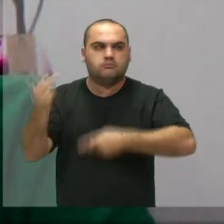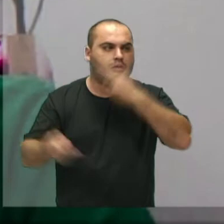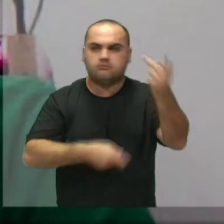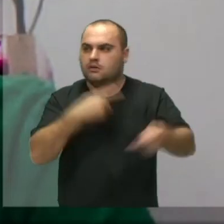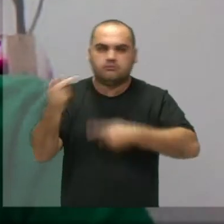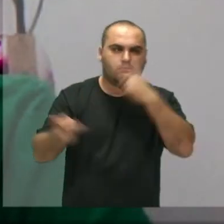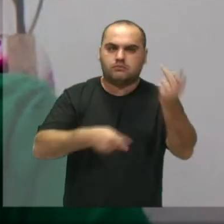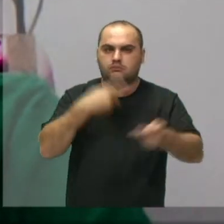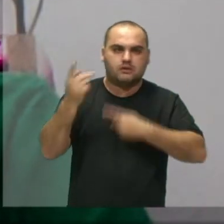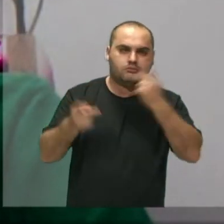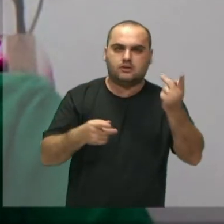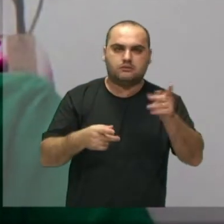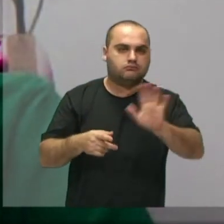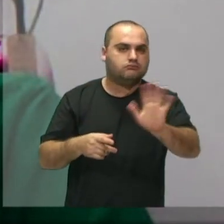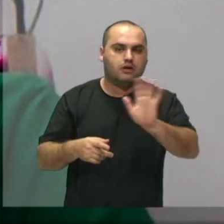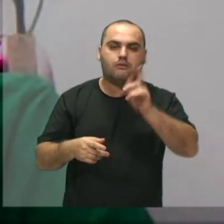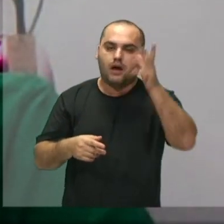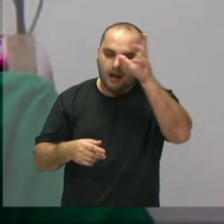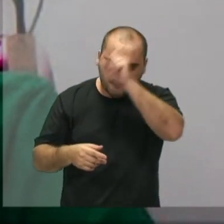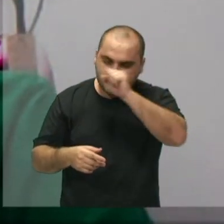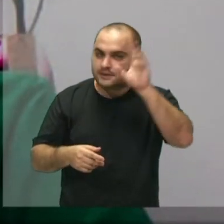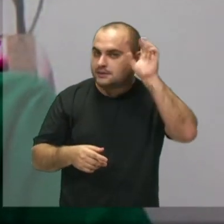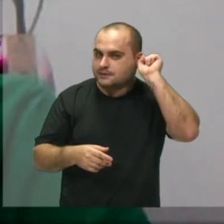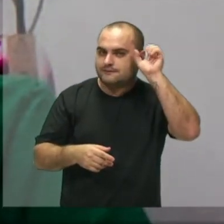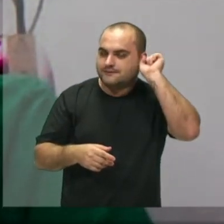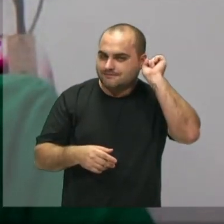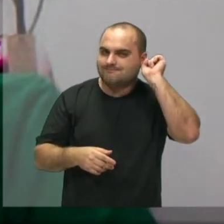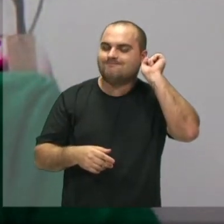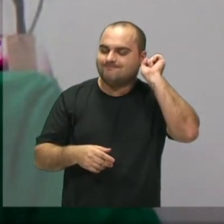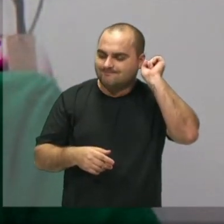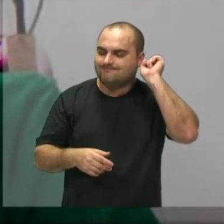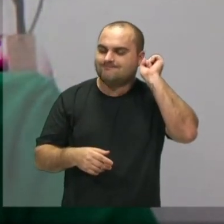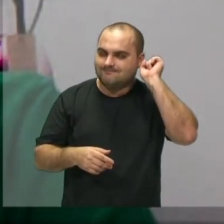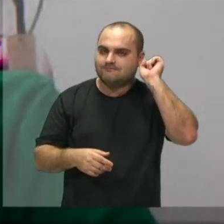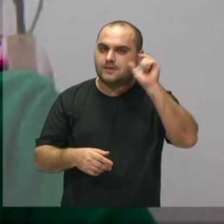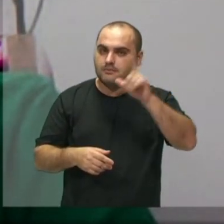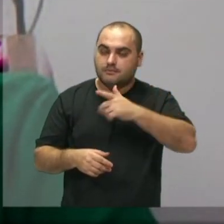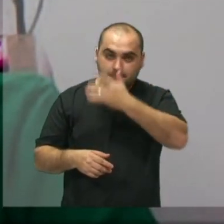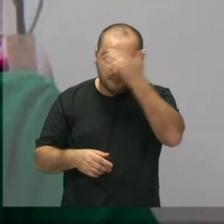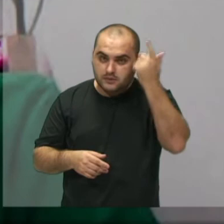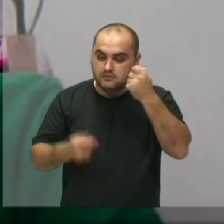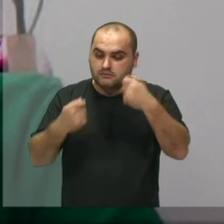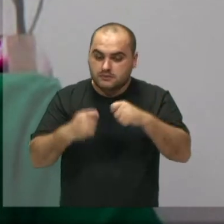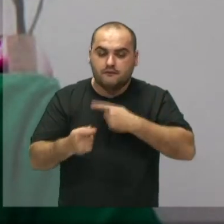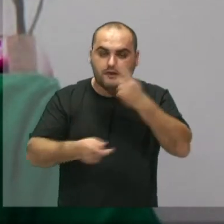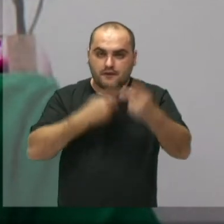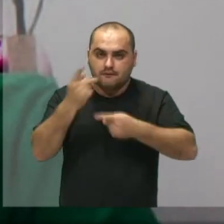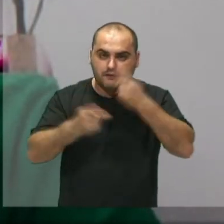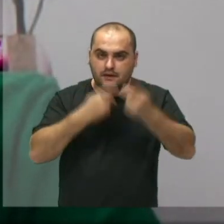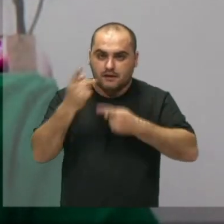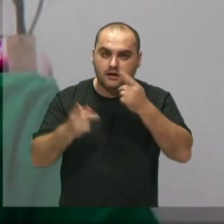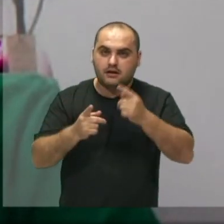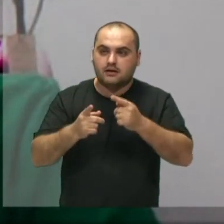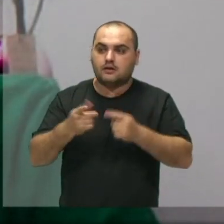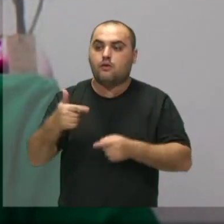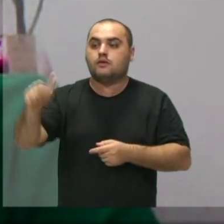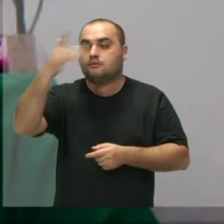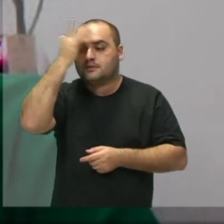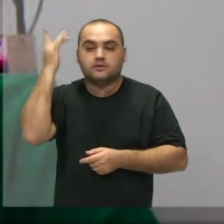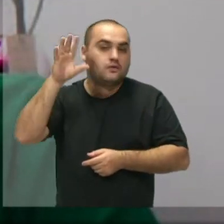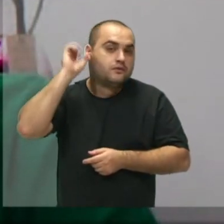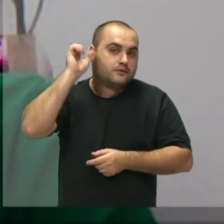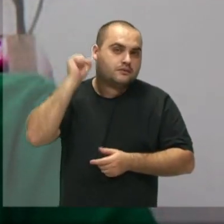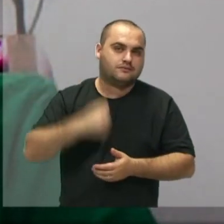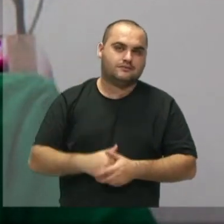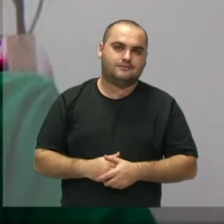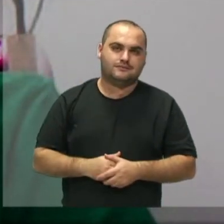aprendi muito a ouvir. Eu acho que as pessoas têm a necessidade de falar e tem a necessidade que alguém ouça, né? E hoje a